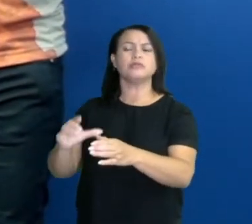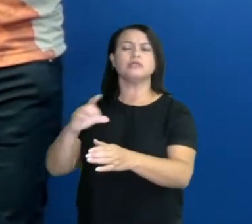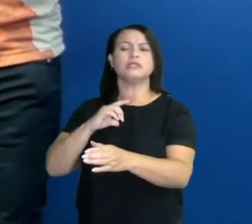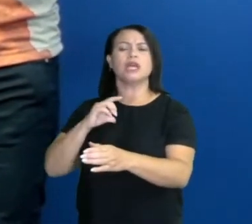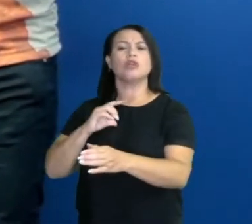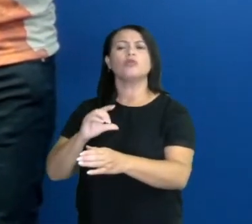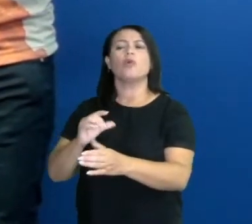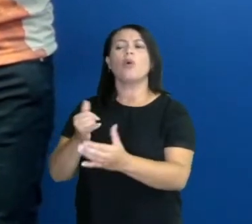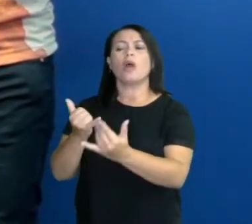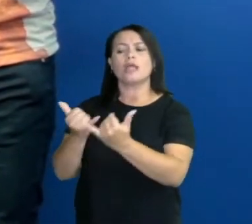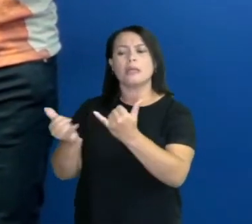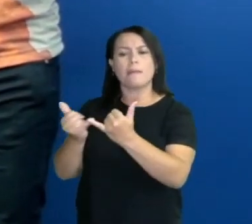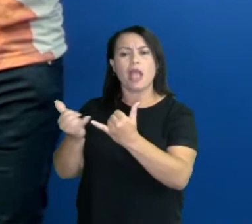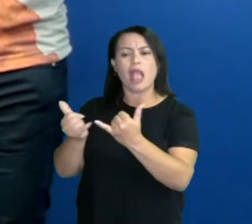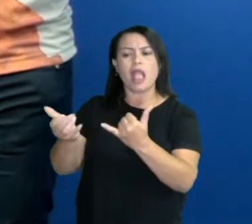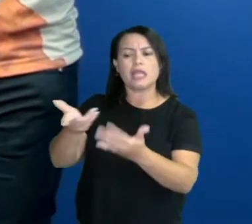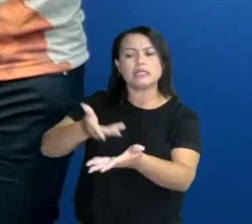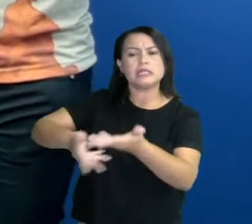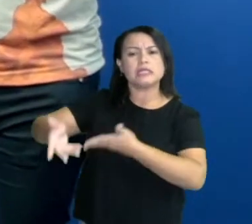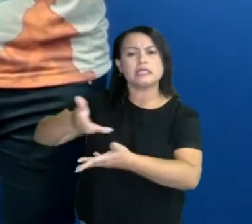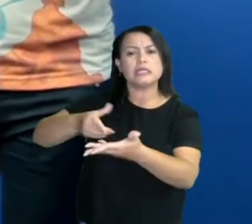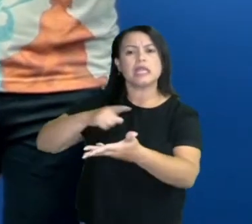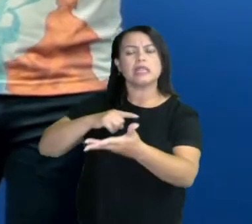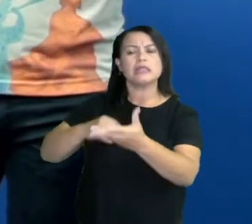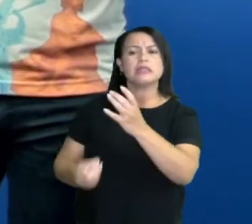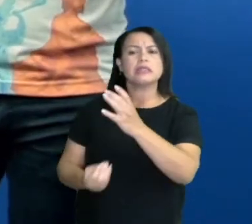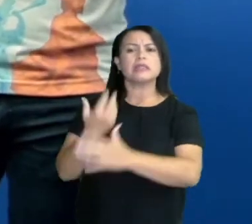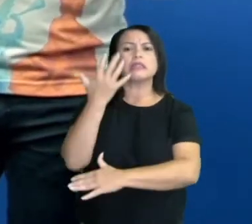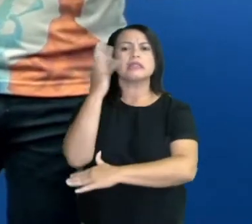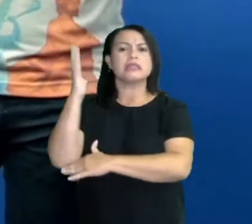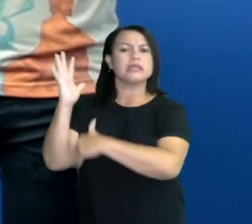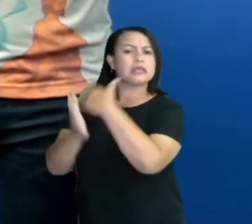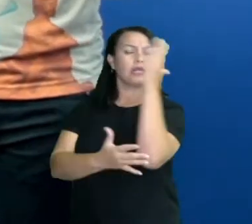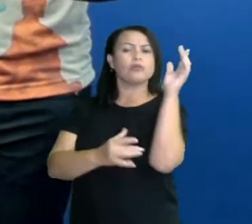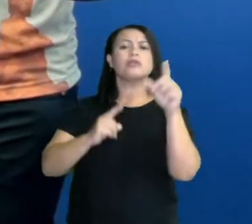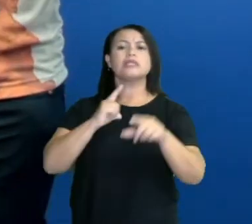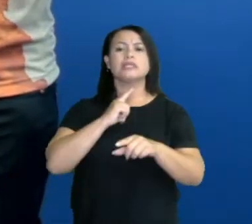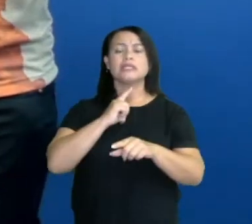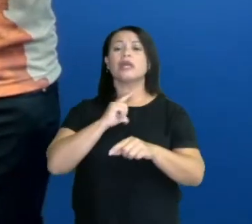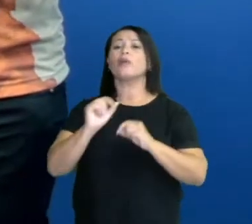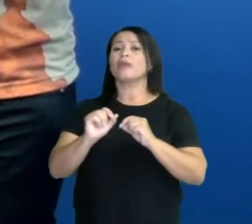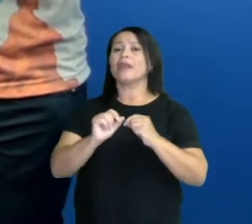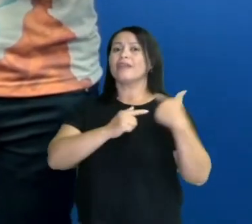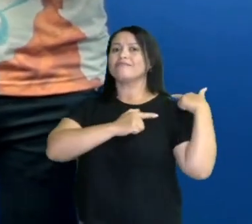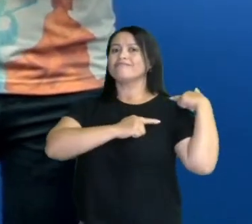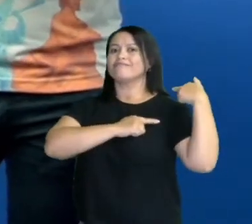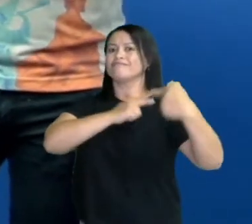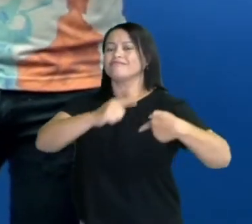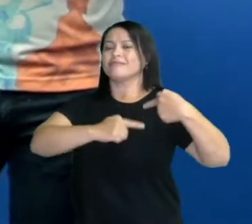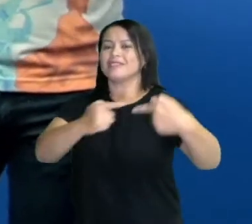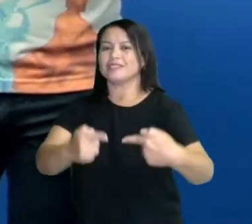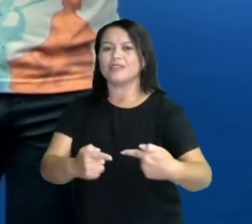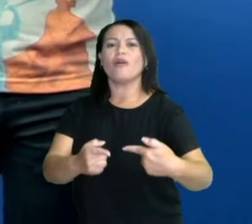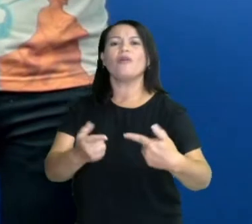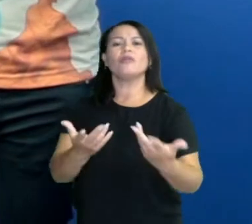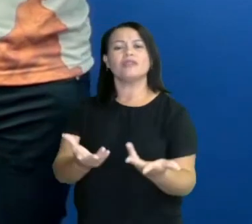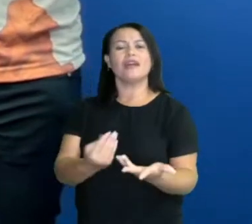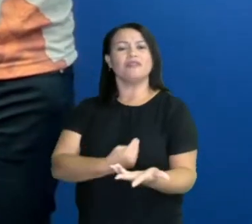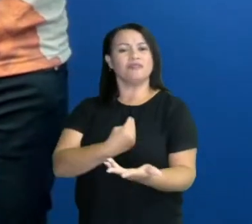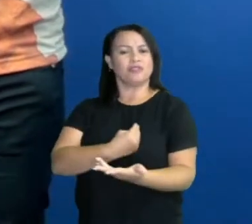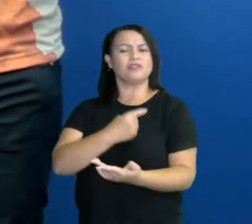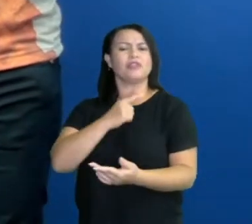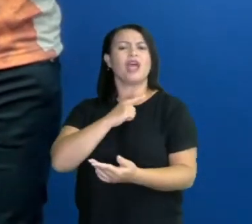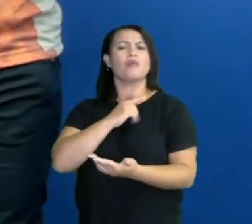indivíduos semelhantes entre si, que na natureza geram descendentes férteis, não é isso? Então, temos espécies